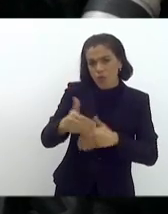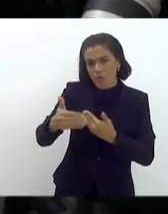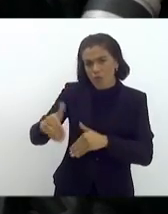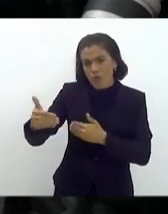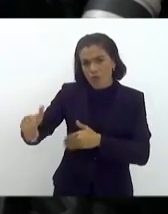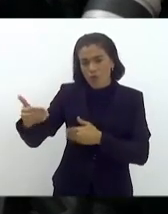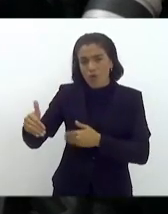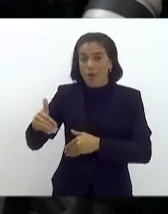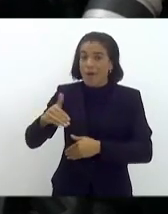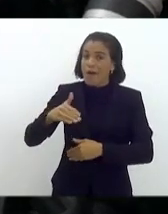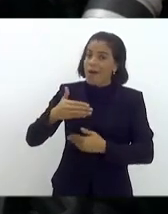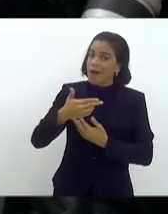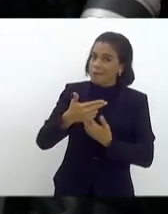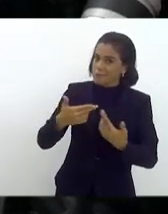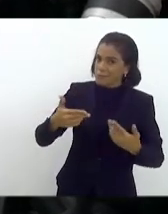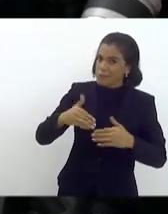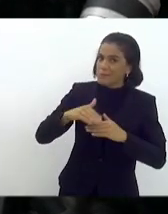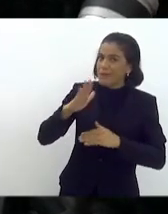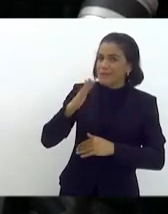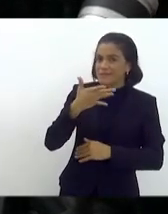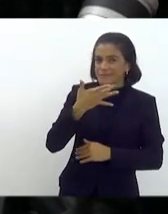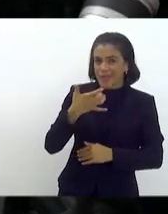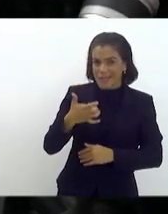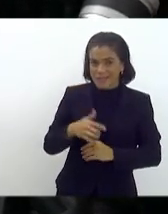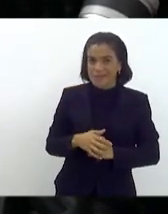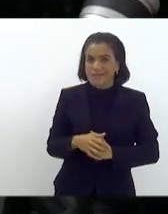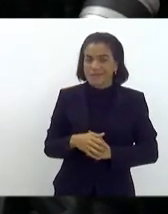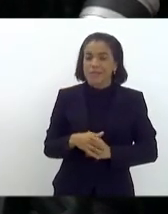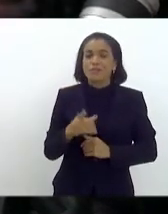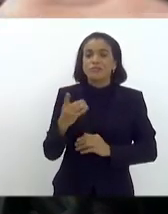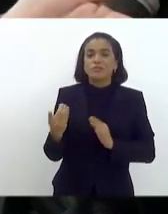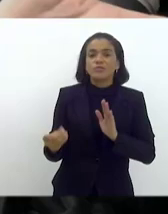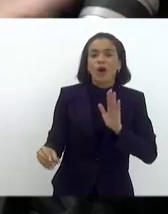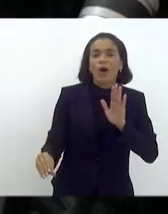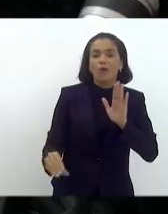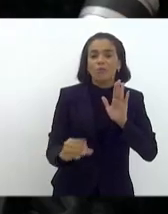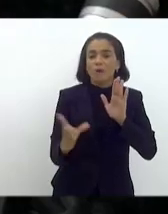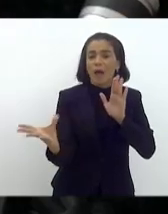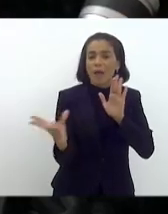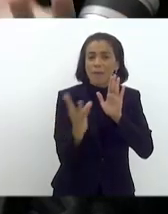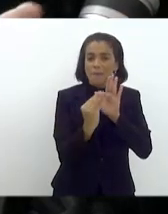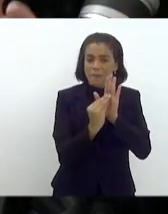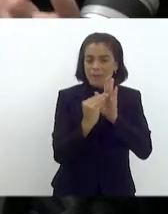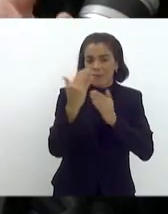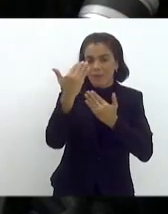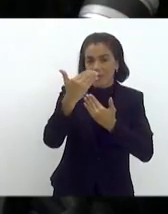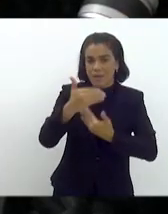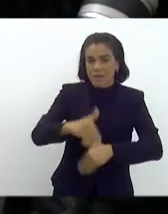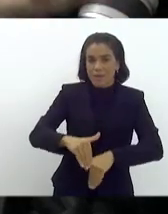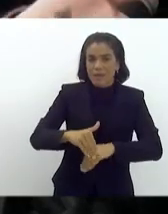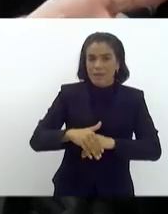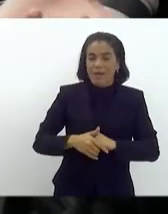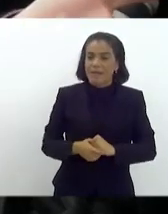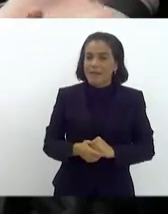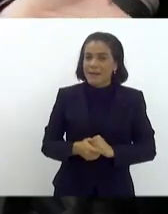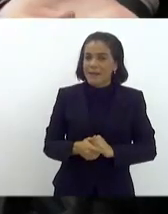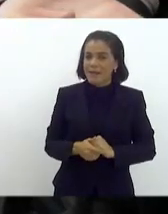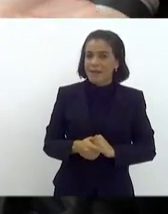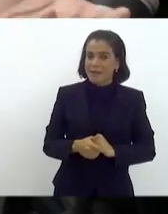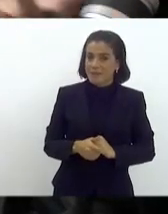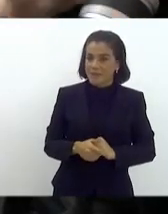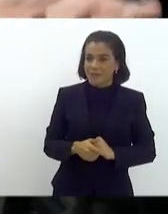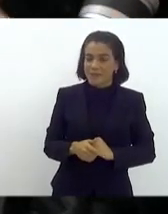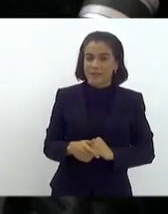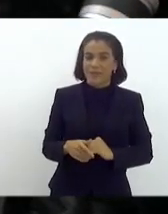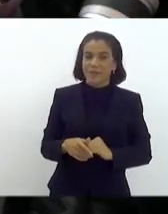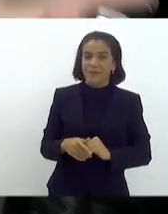as coisas ficam um pouco mais fácil é só colocar na ementa do concurso essa